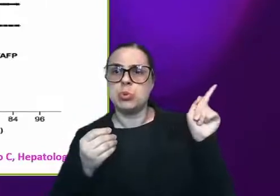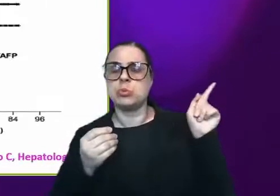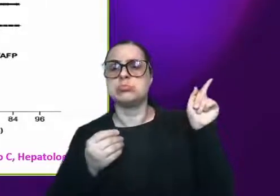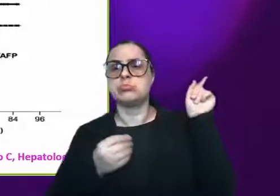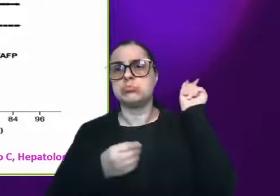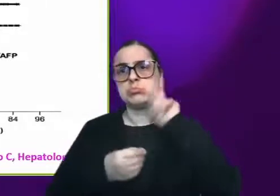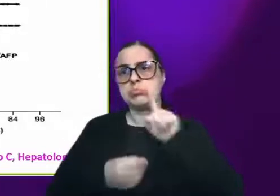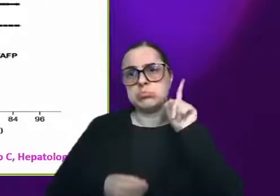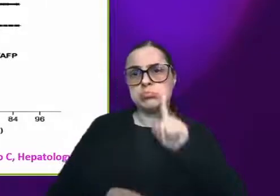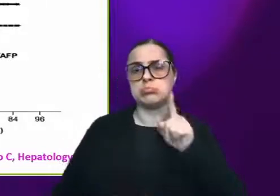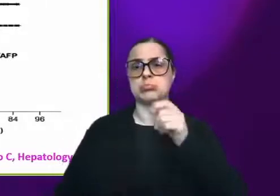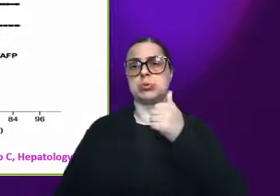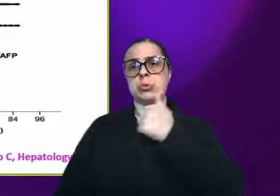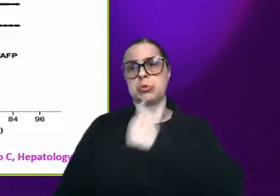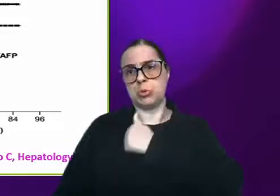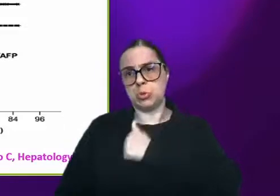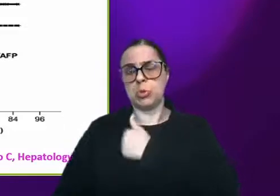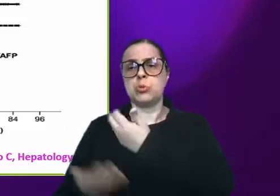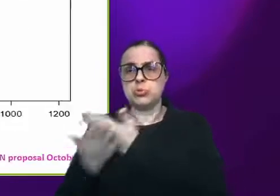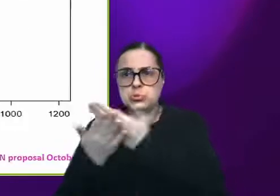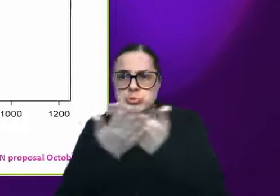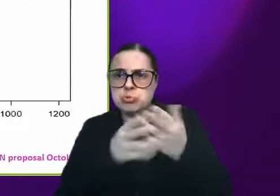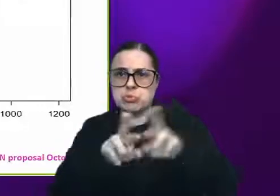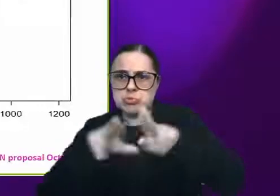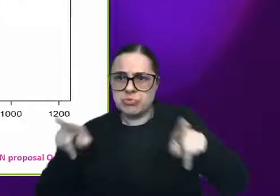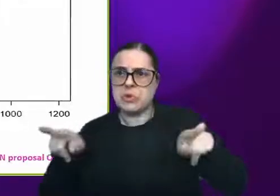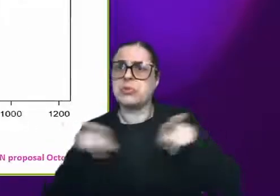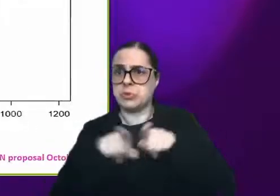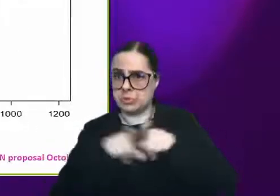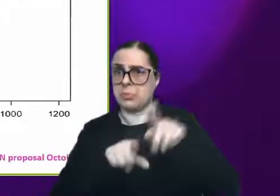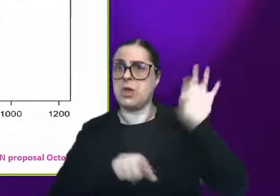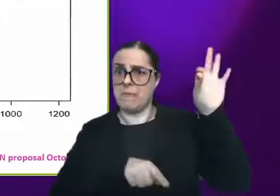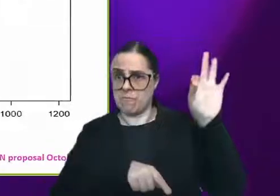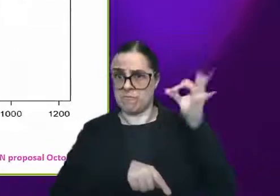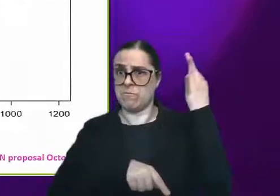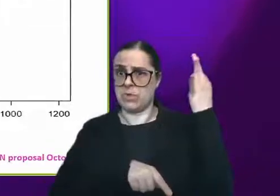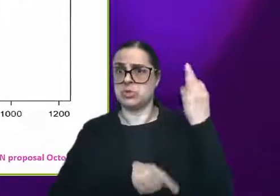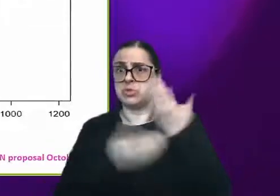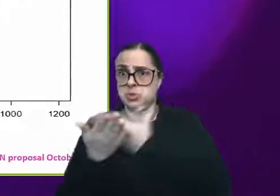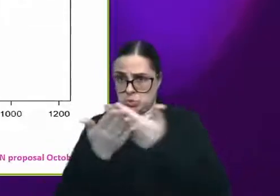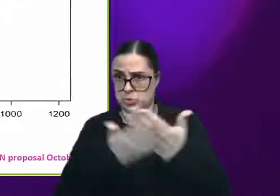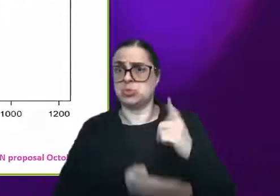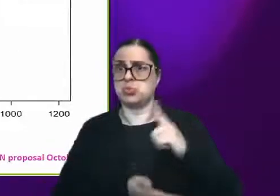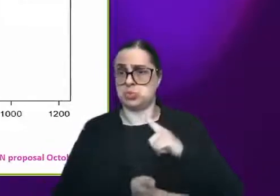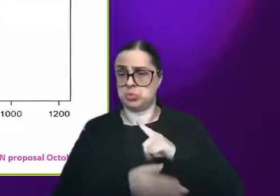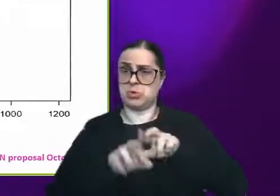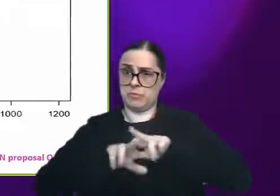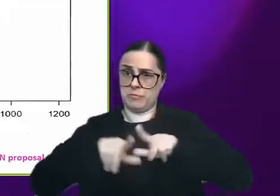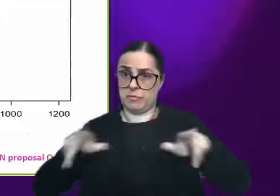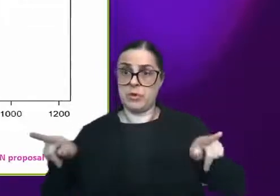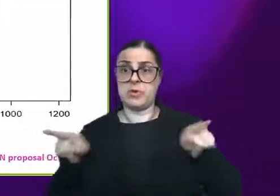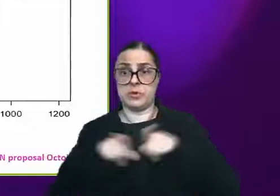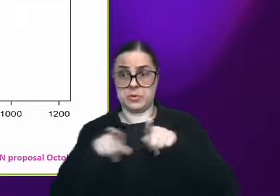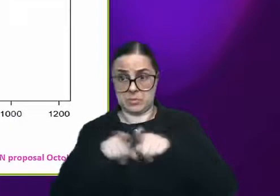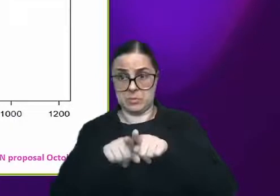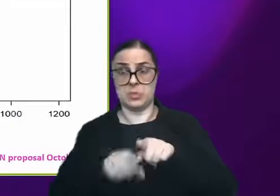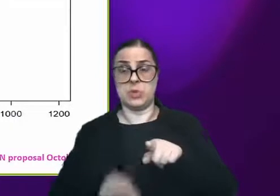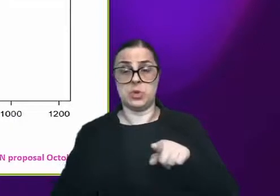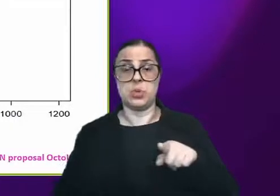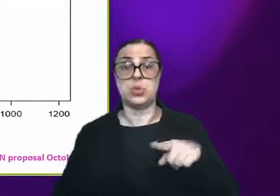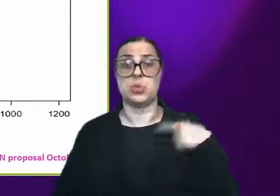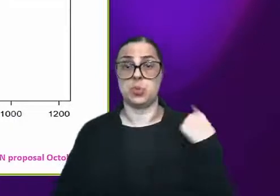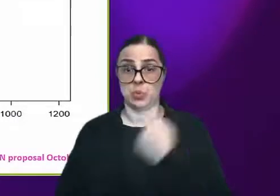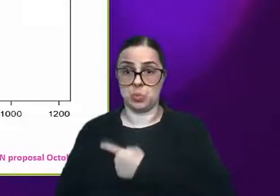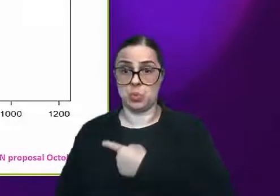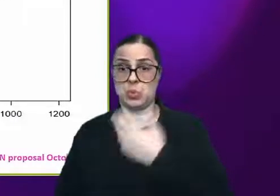estudos norte-americanos e canadenses, estudos franceses, e que estamos vendo recentemente no